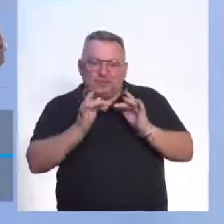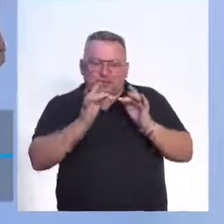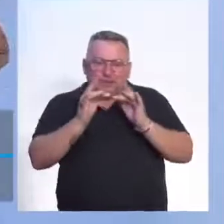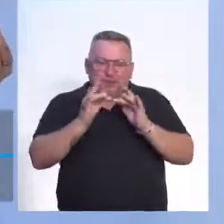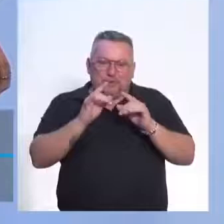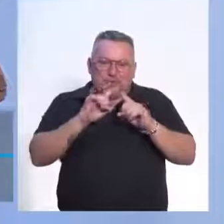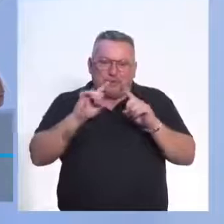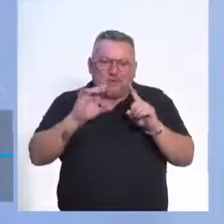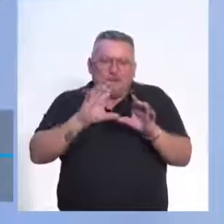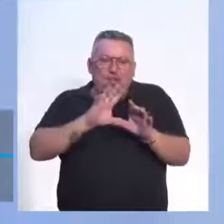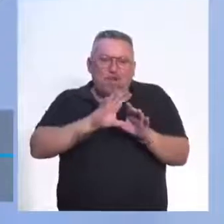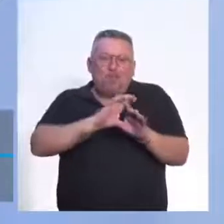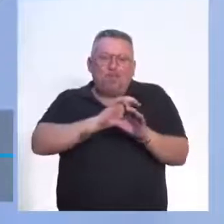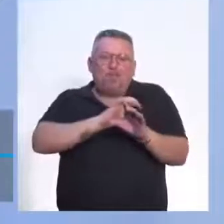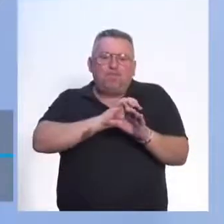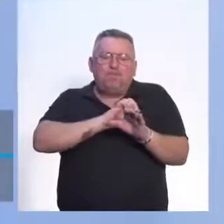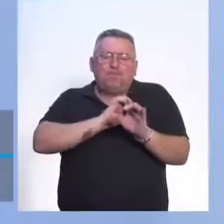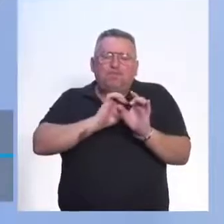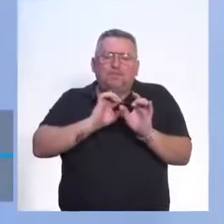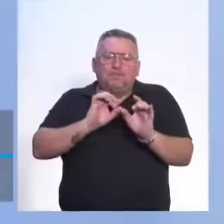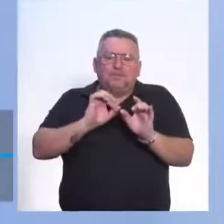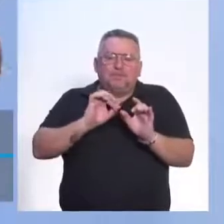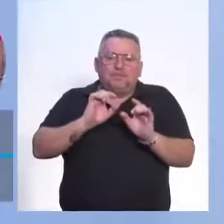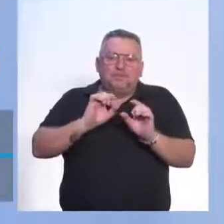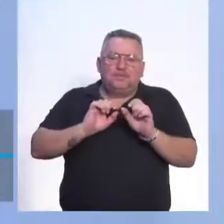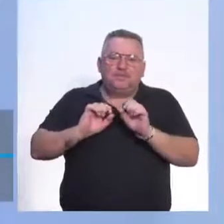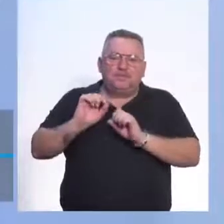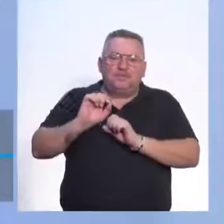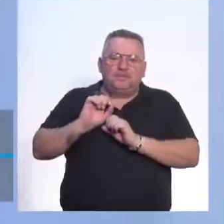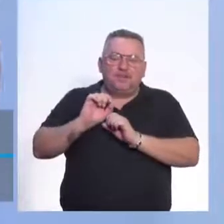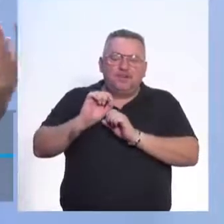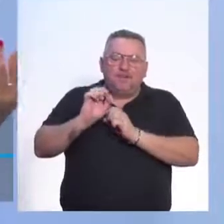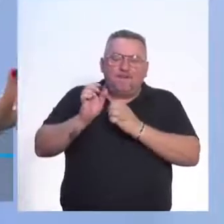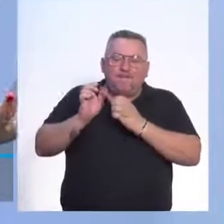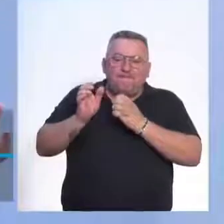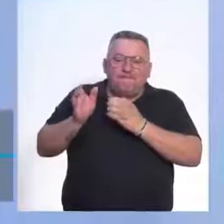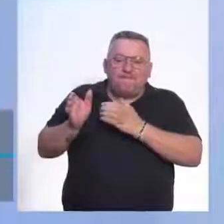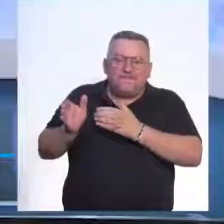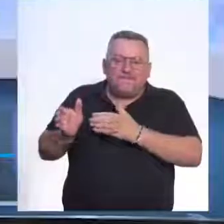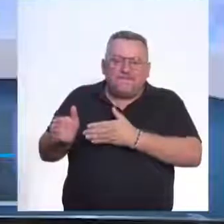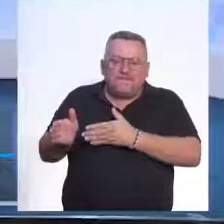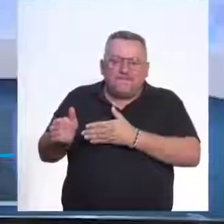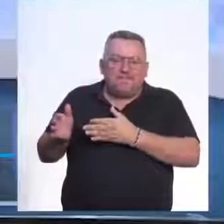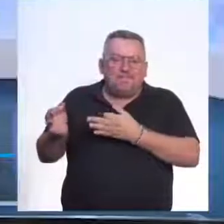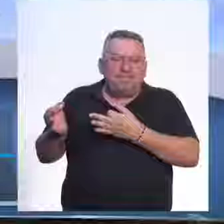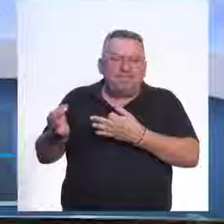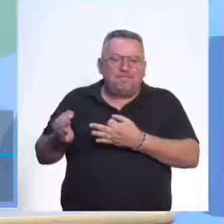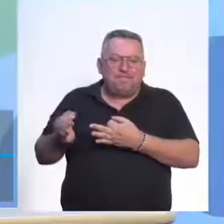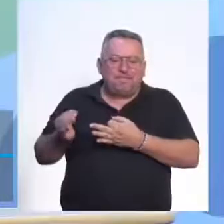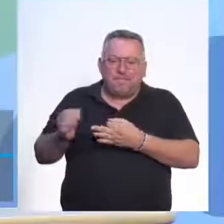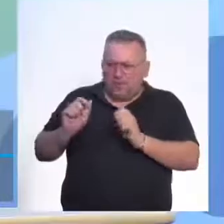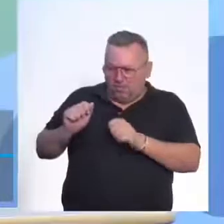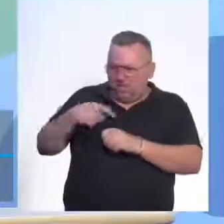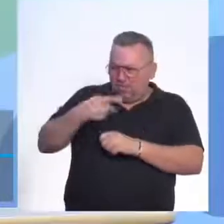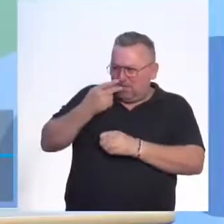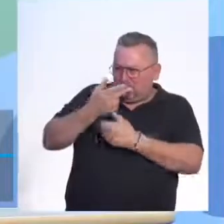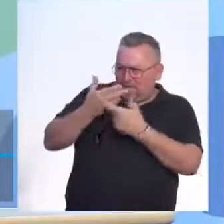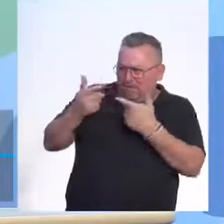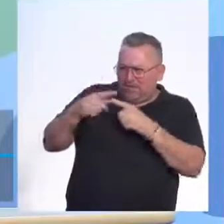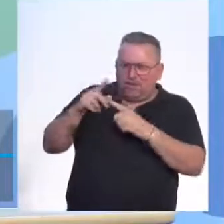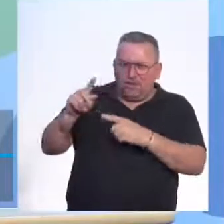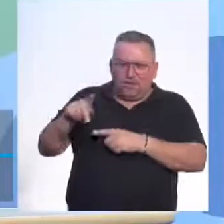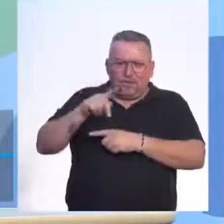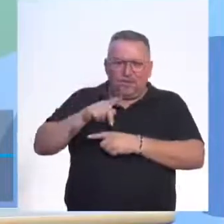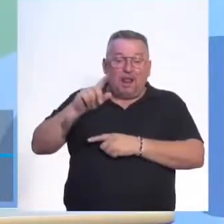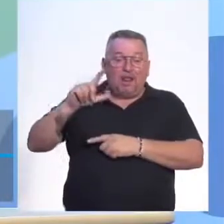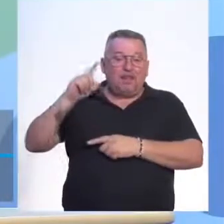que amorosa, né? Ah, Uma vassalo. relação de fidelidade. Fidelidade. Olha, posso falar uma coisa? Claro. Eu sou professor de